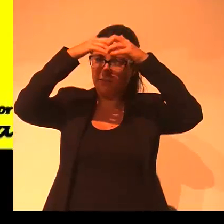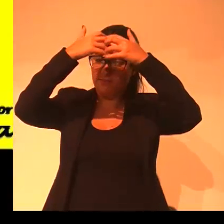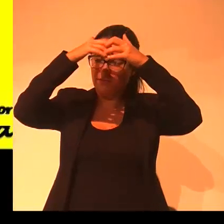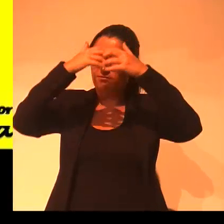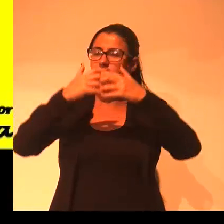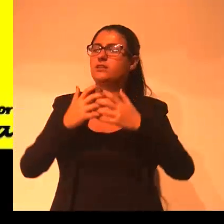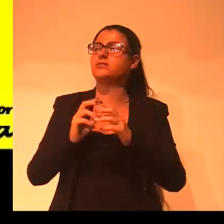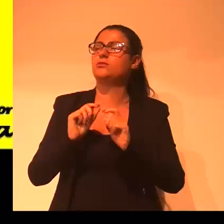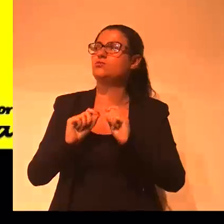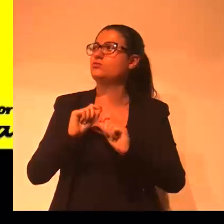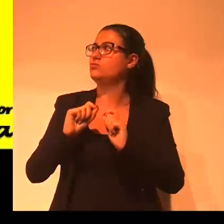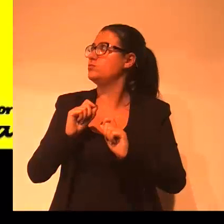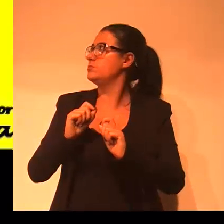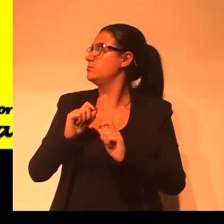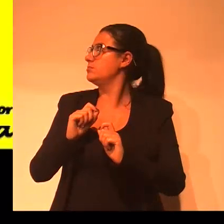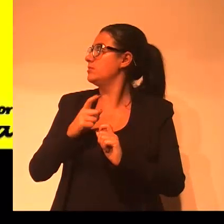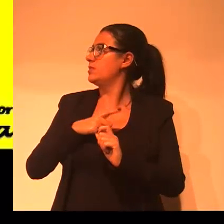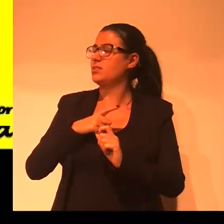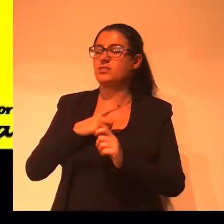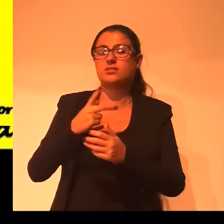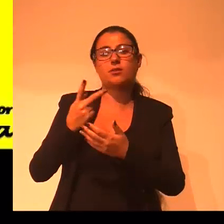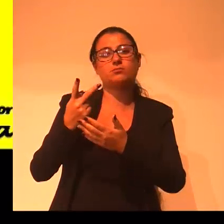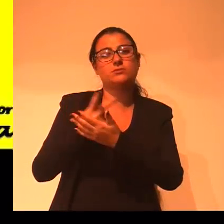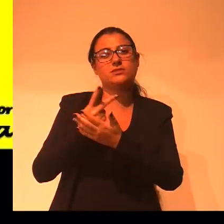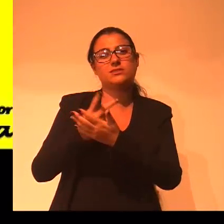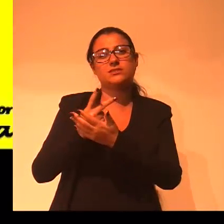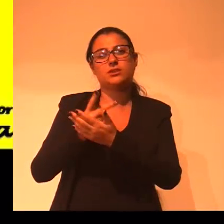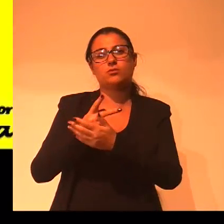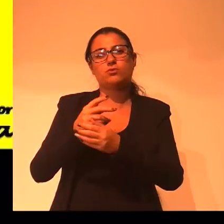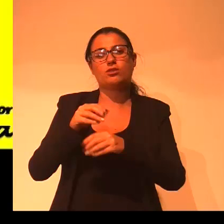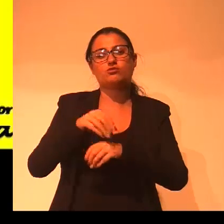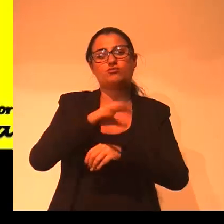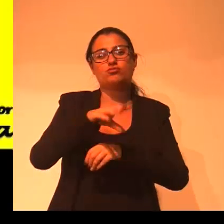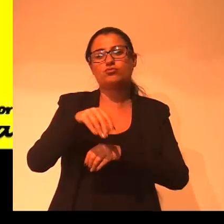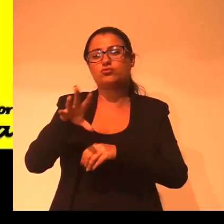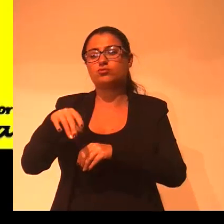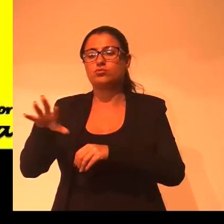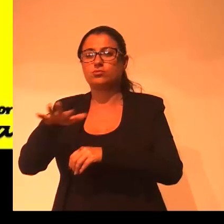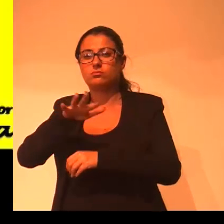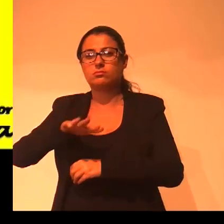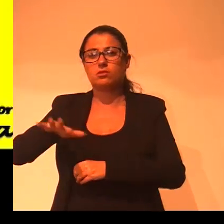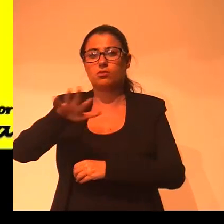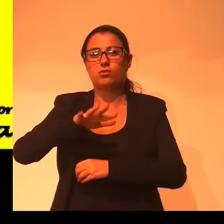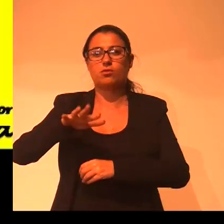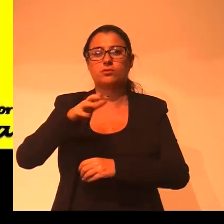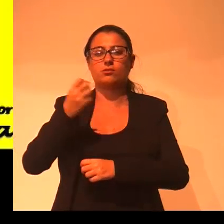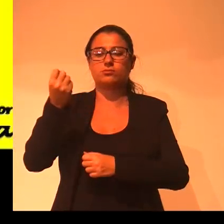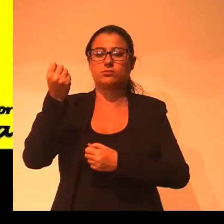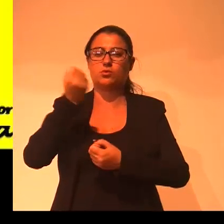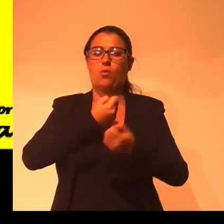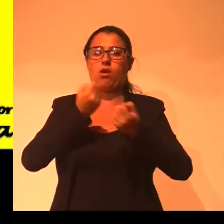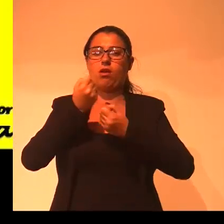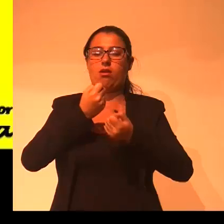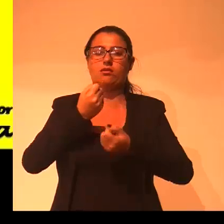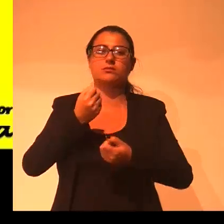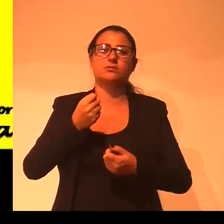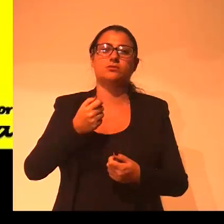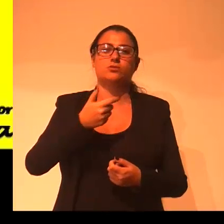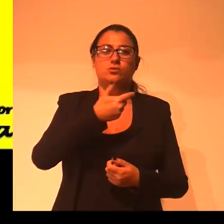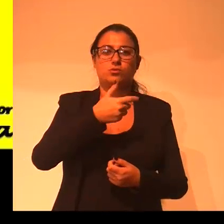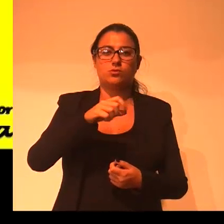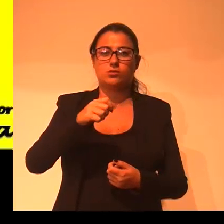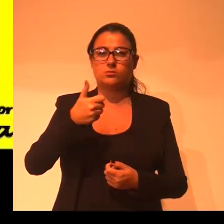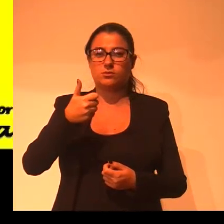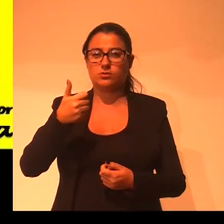gente pensar. Tem um errinho ali, Então, ele está falando distribuição regional de suicídios em 2012. Não é 2102, não,